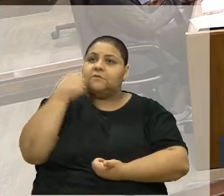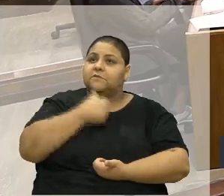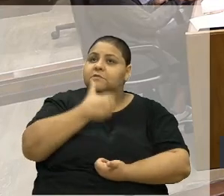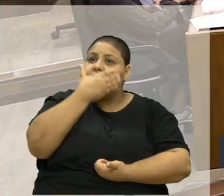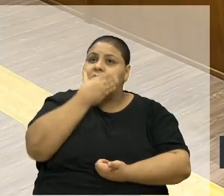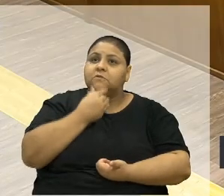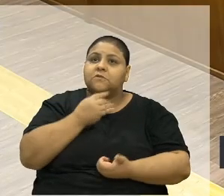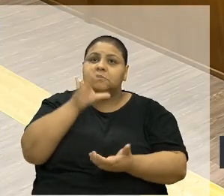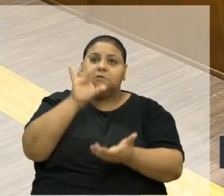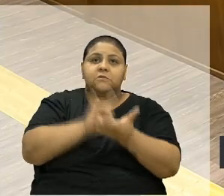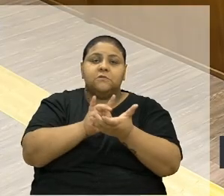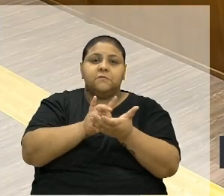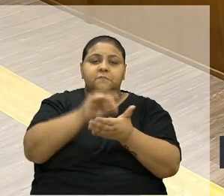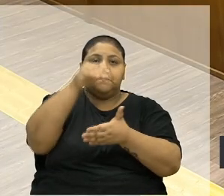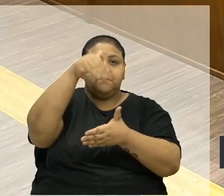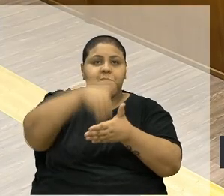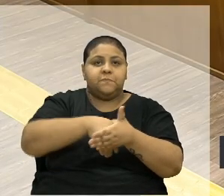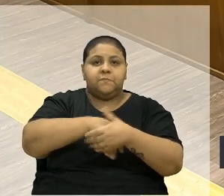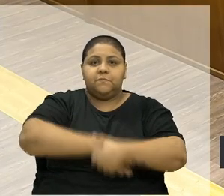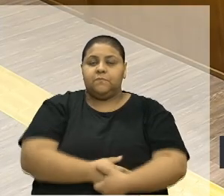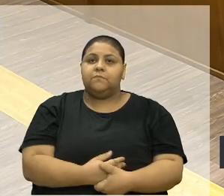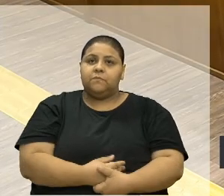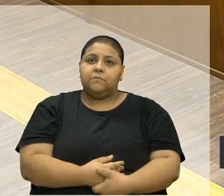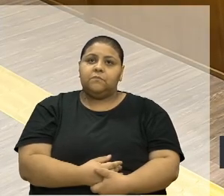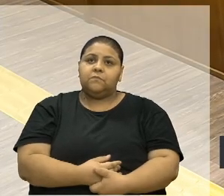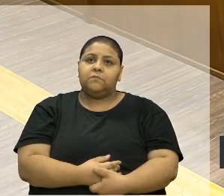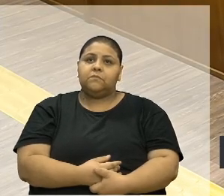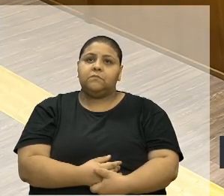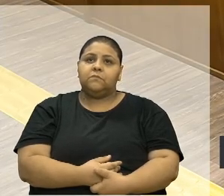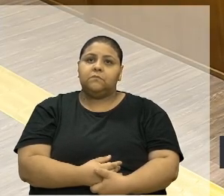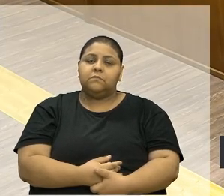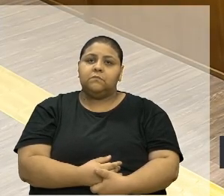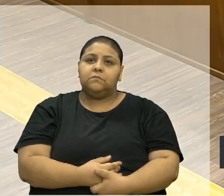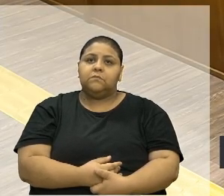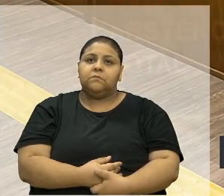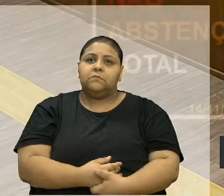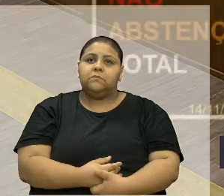v adoras e vereadores que registrem os seus